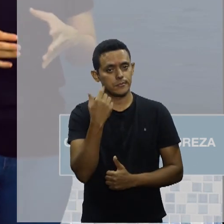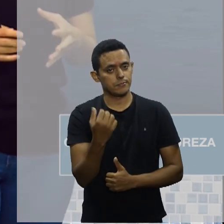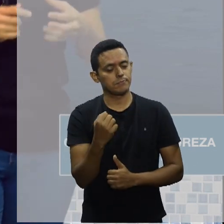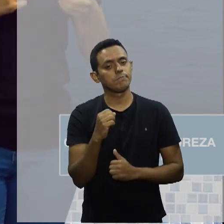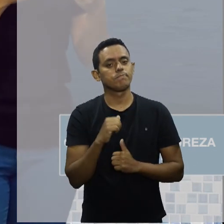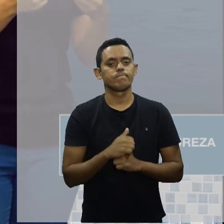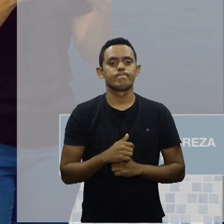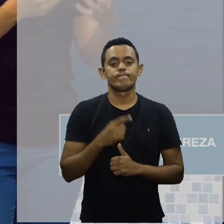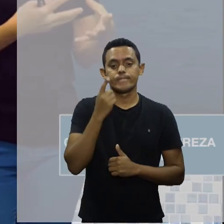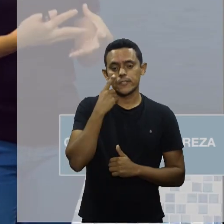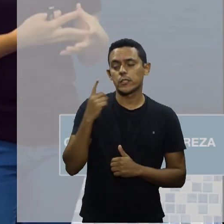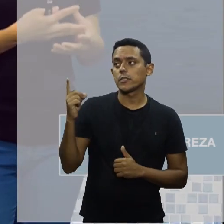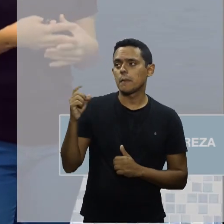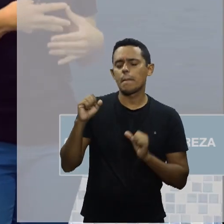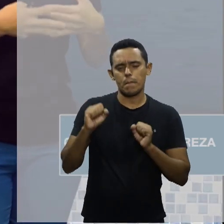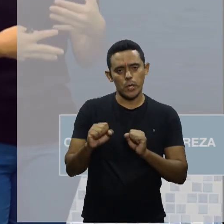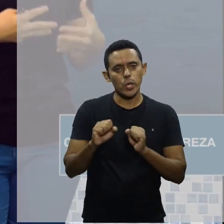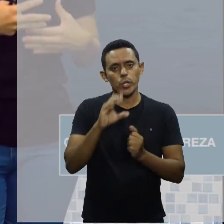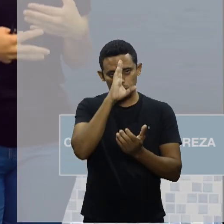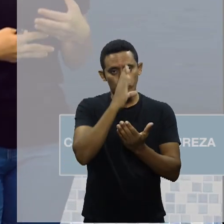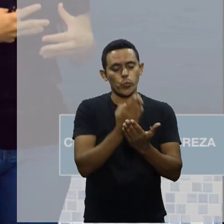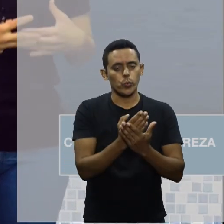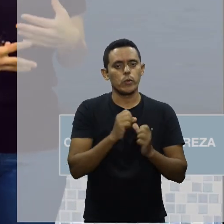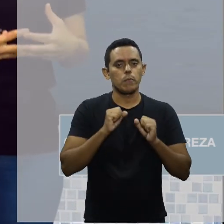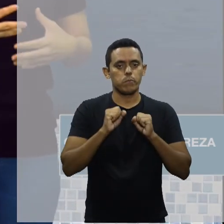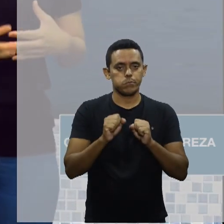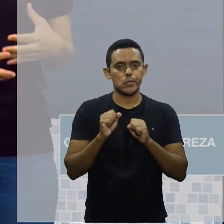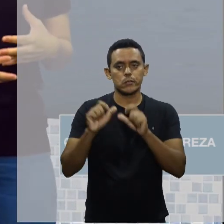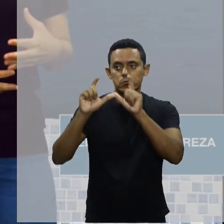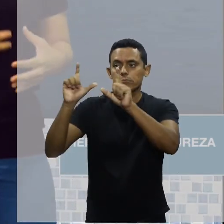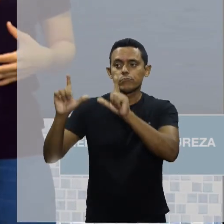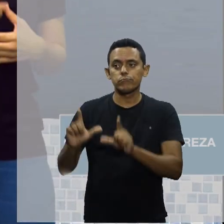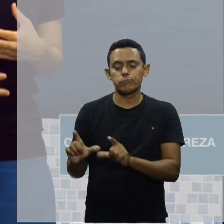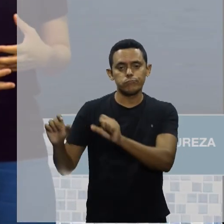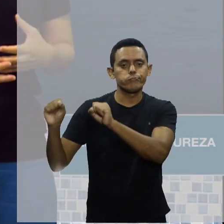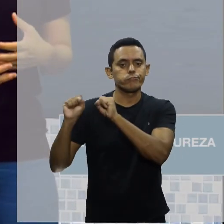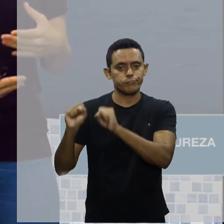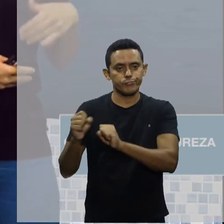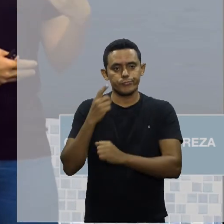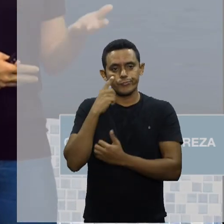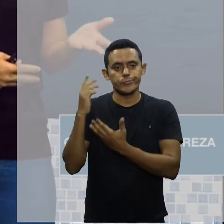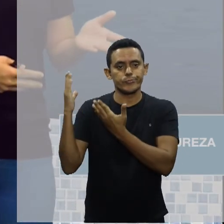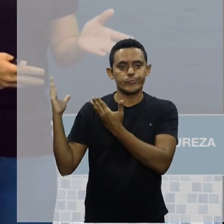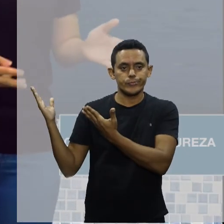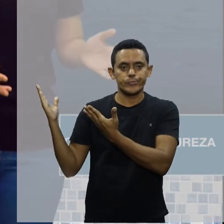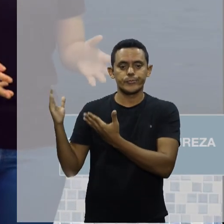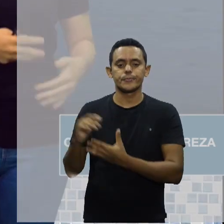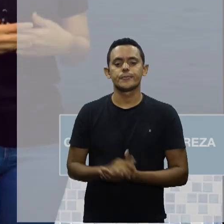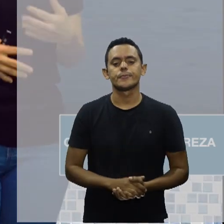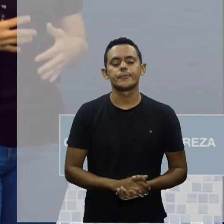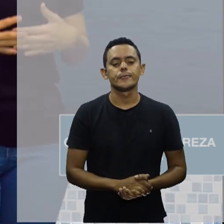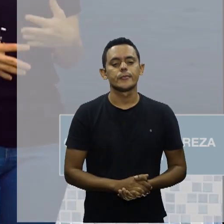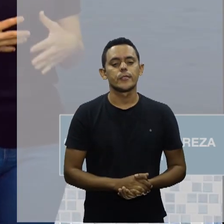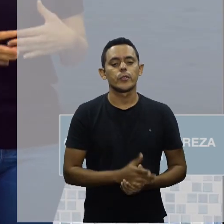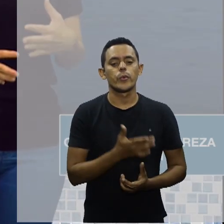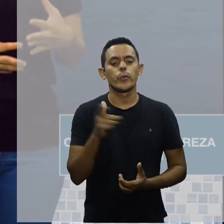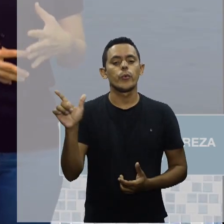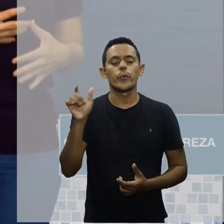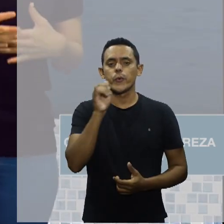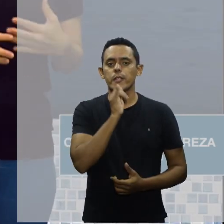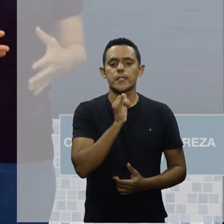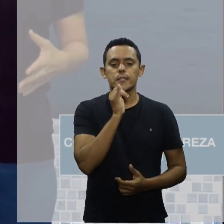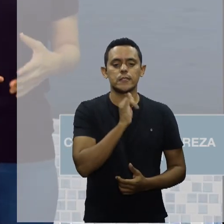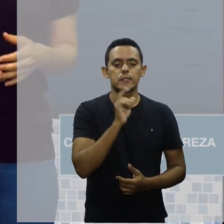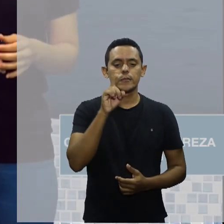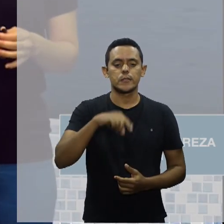político então a gente deve acreditar nessas audiências checadoras sim deve consultá-las um outro exemplo é um site que já existe há um certo